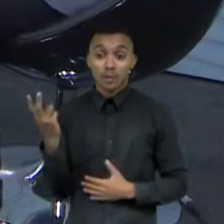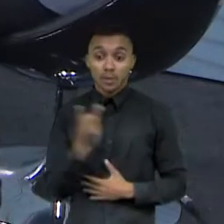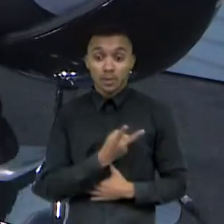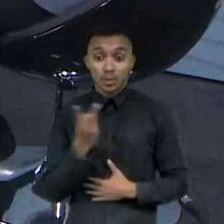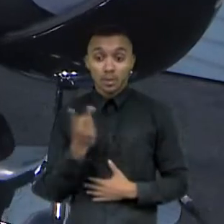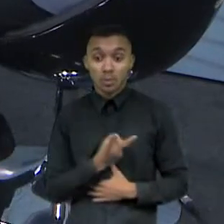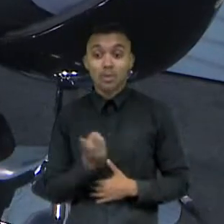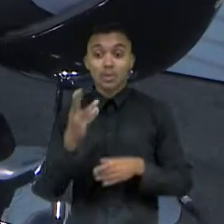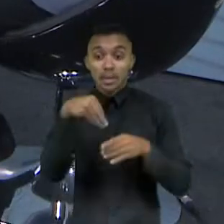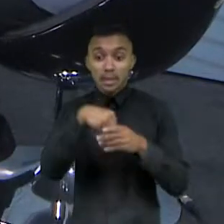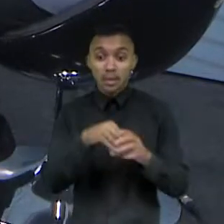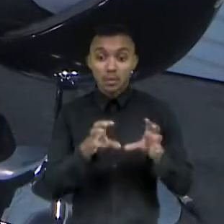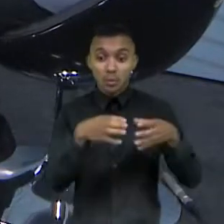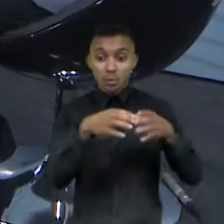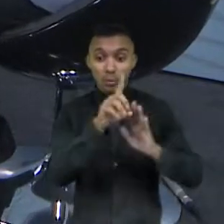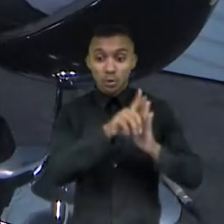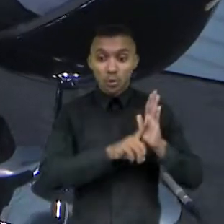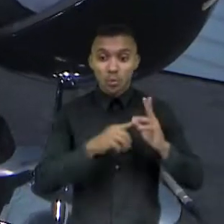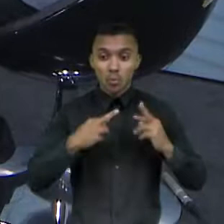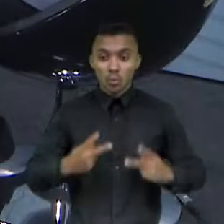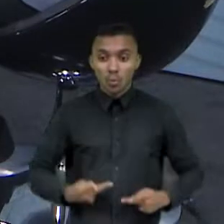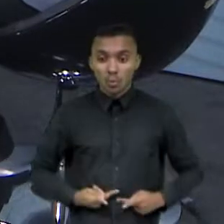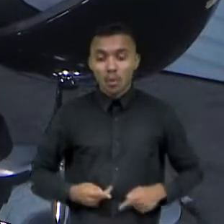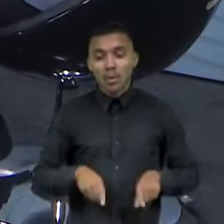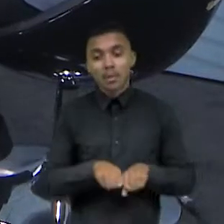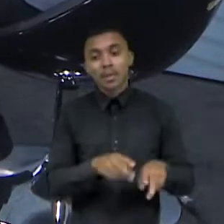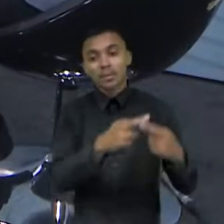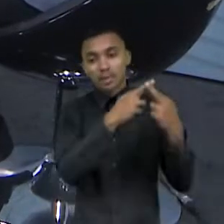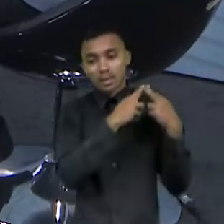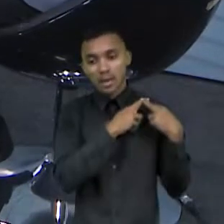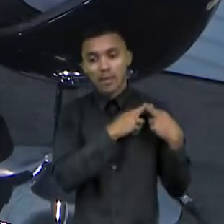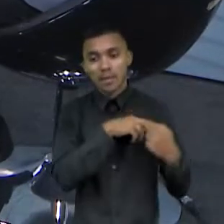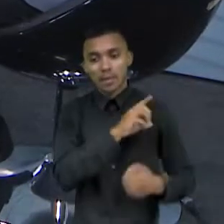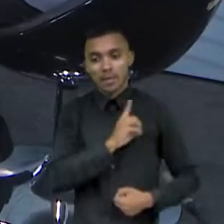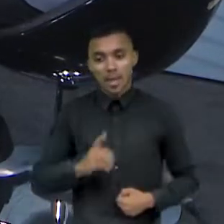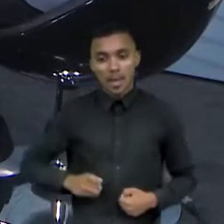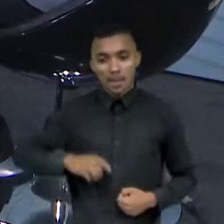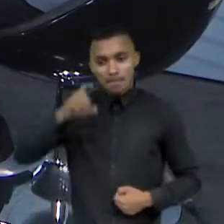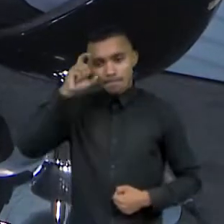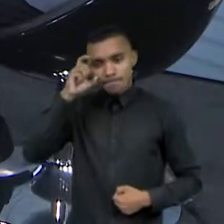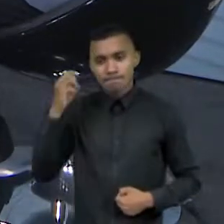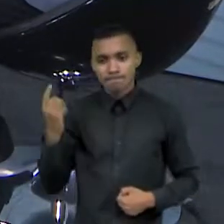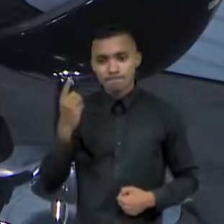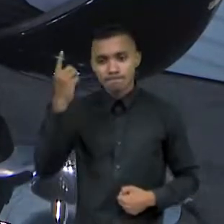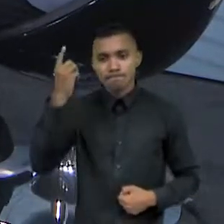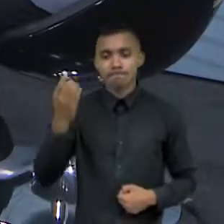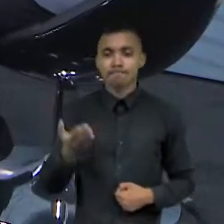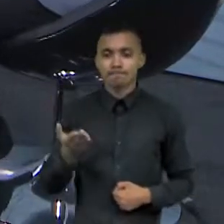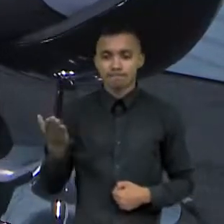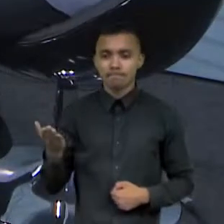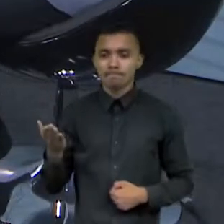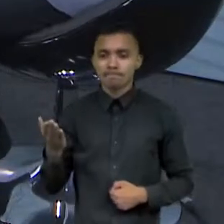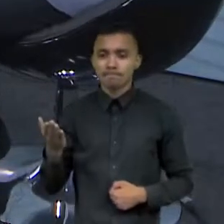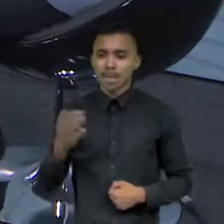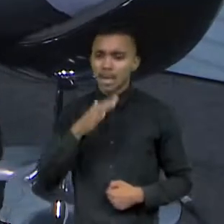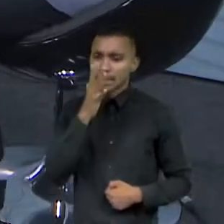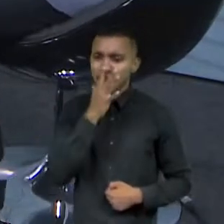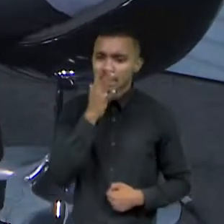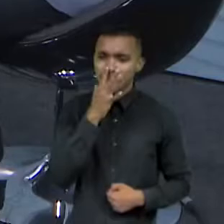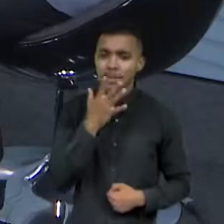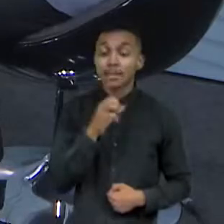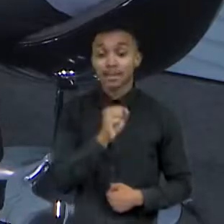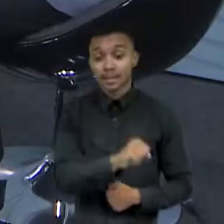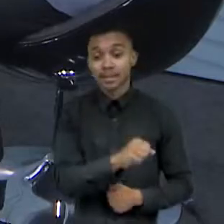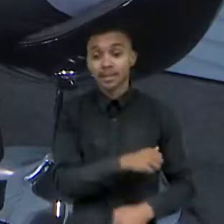Comissão de Direitos Humanos, né? Sim. Que é presidida pelo deputado Renato Rosa. Então, vocês estão sempre atentos, né, às movimentações da comissão. É assim? Exatamente. E